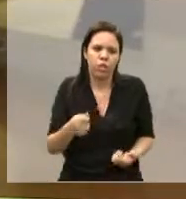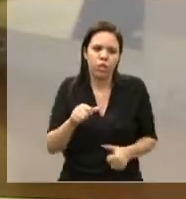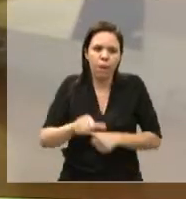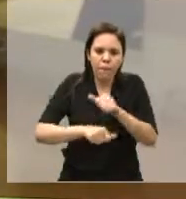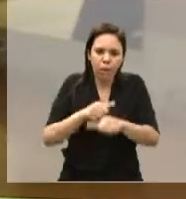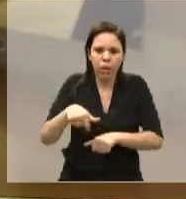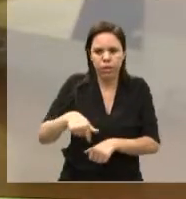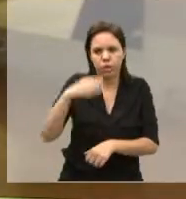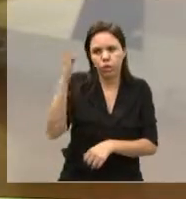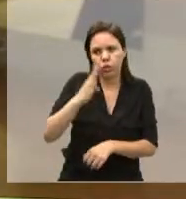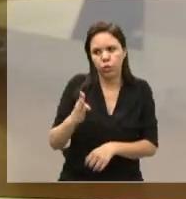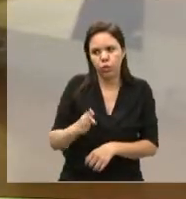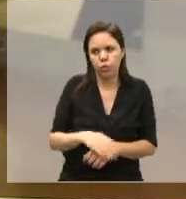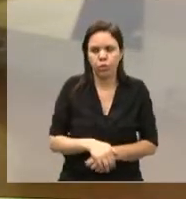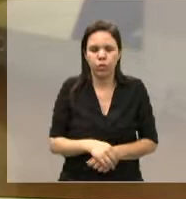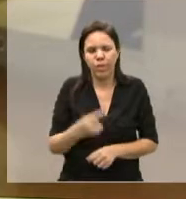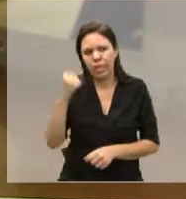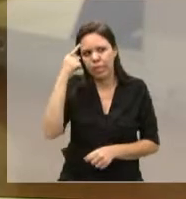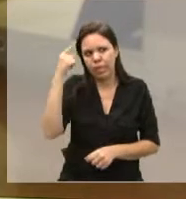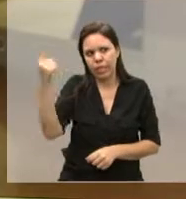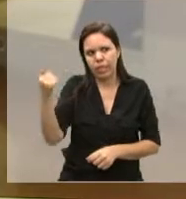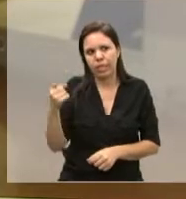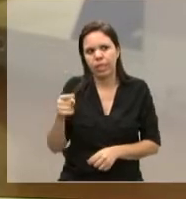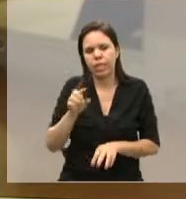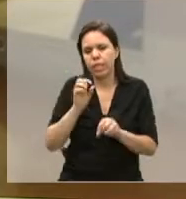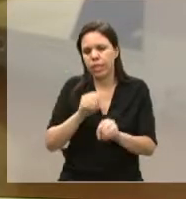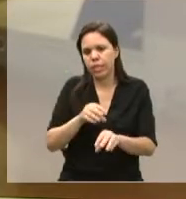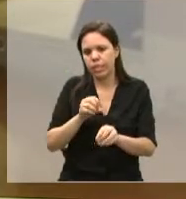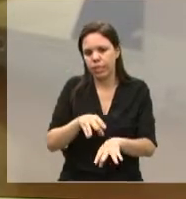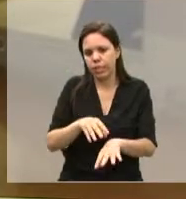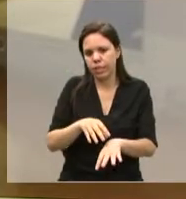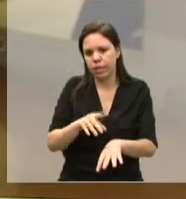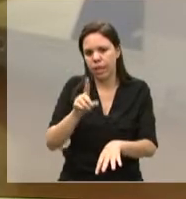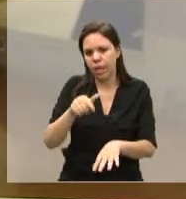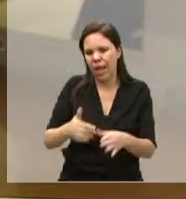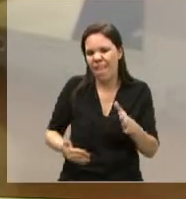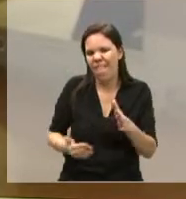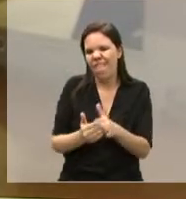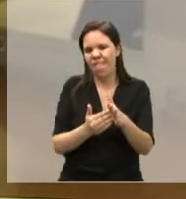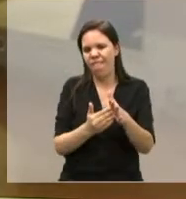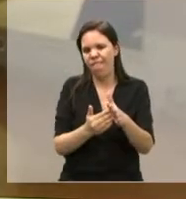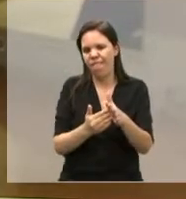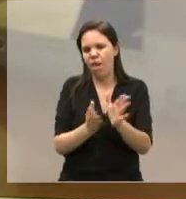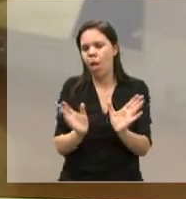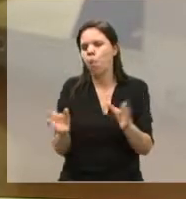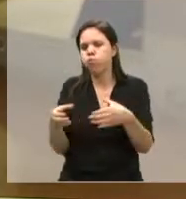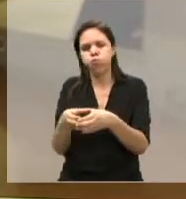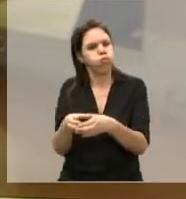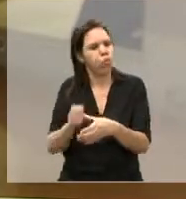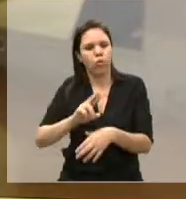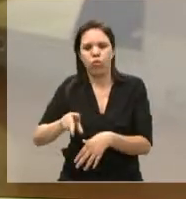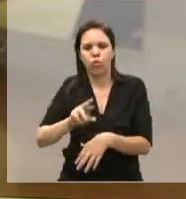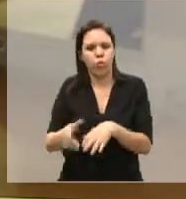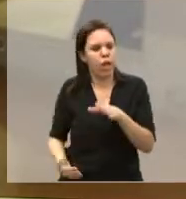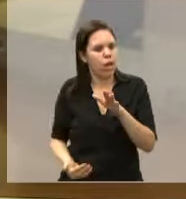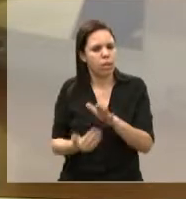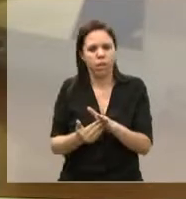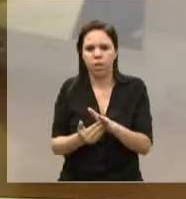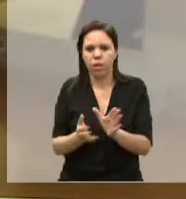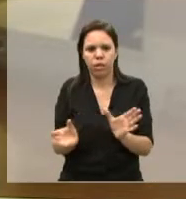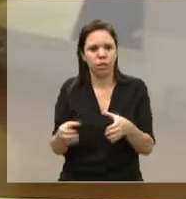Brasil. Essa ideia de que educação, ela é limitada a um grupo. Ela não é limitada a um